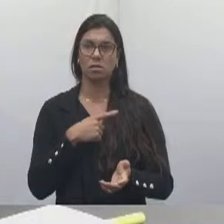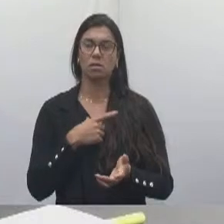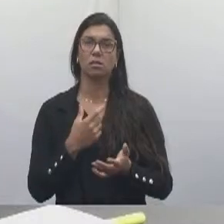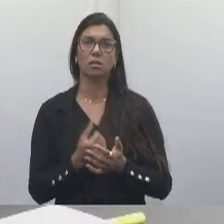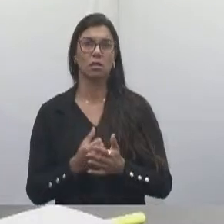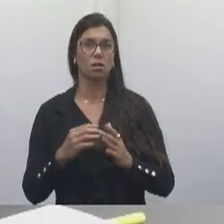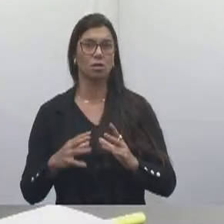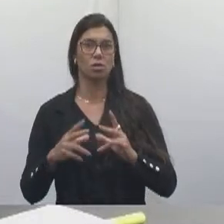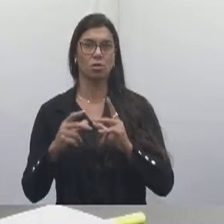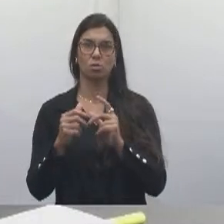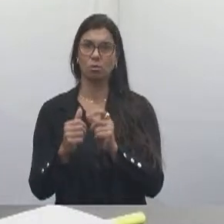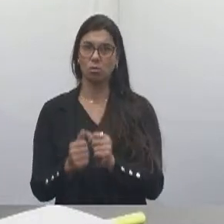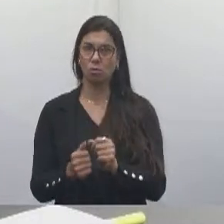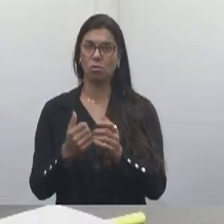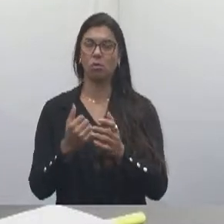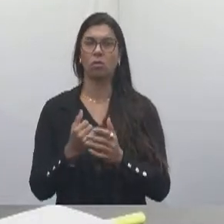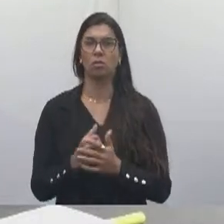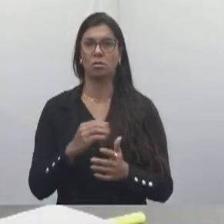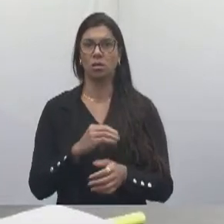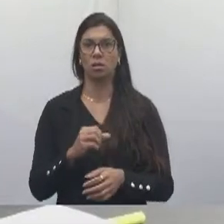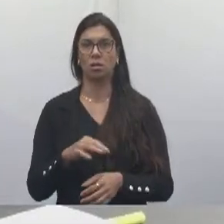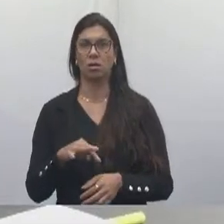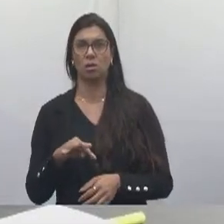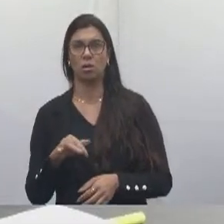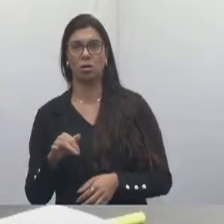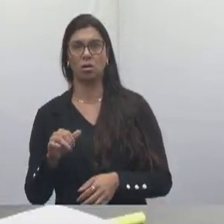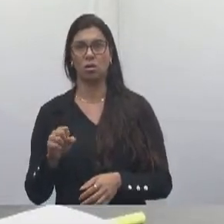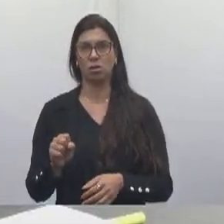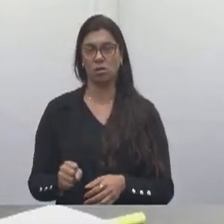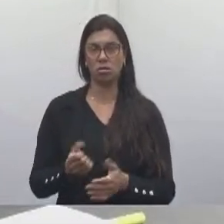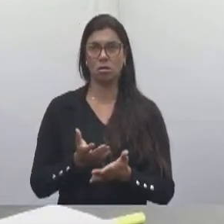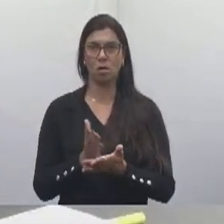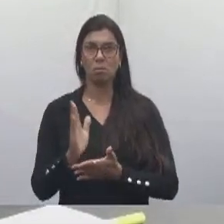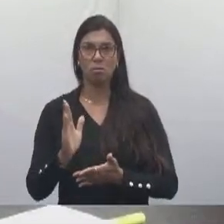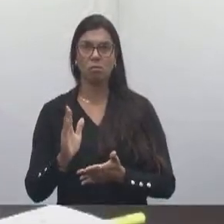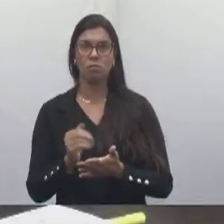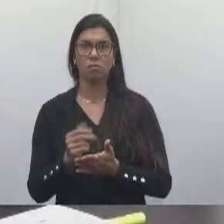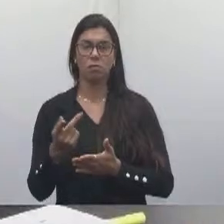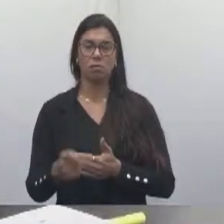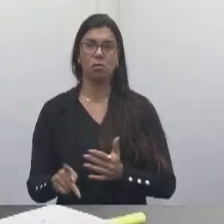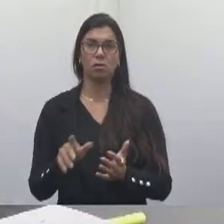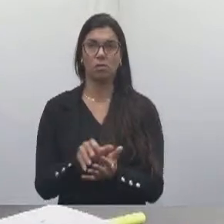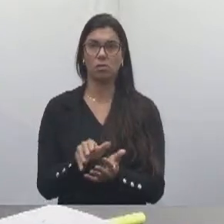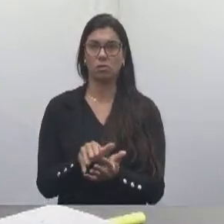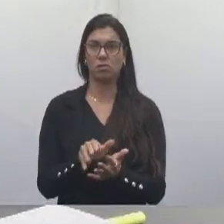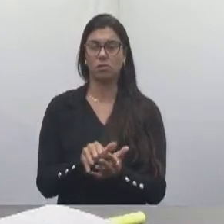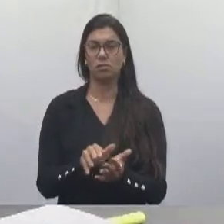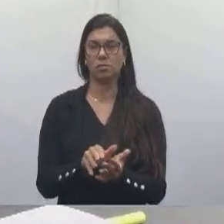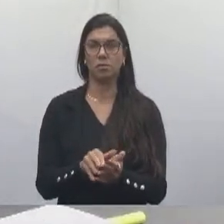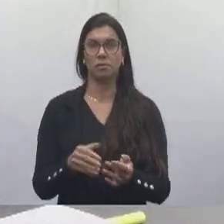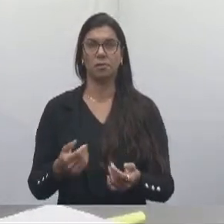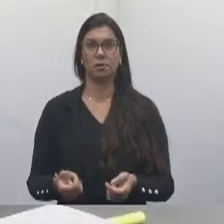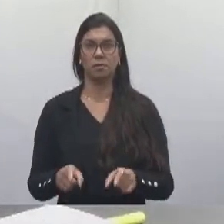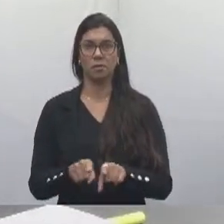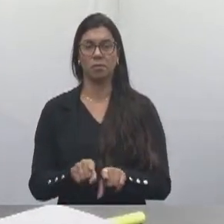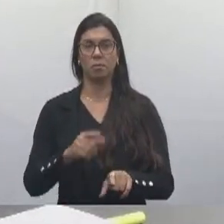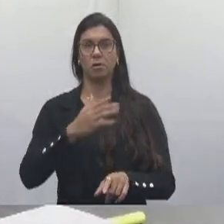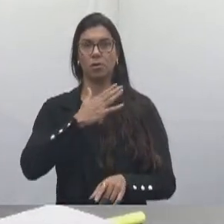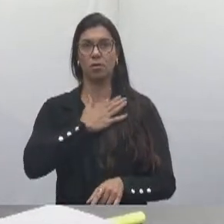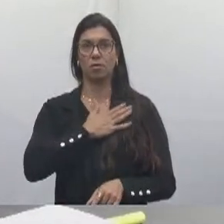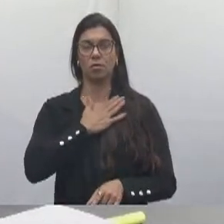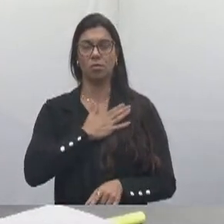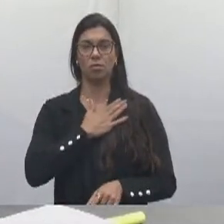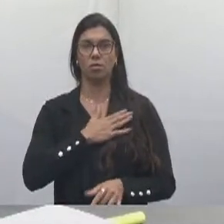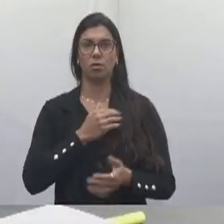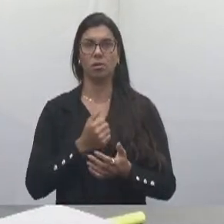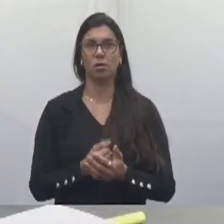as contas aprovadas pelo Tribunal de Contas aqui do município. Também eu gostaria também de louvar